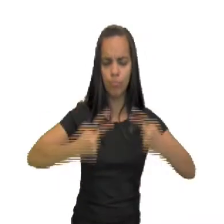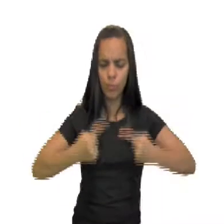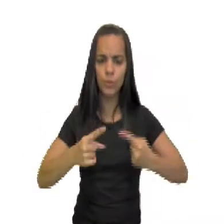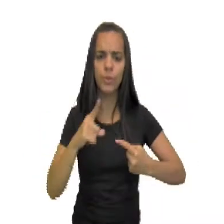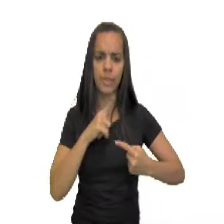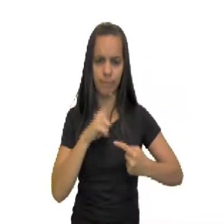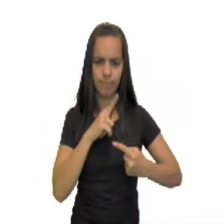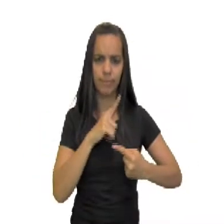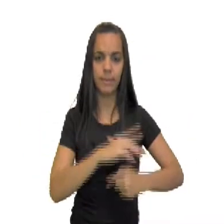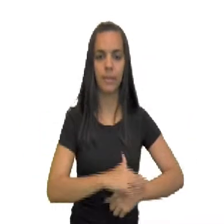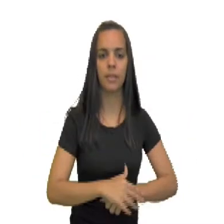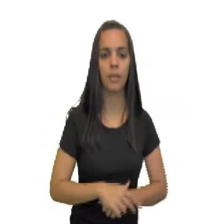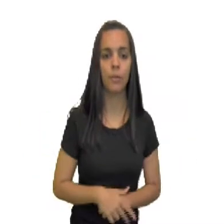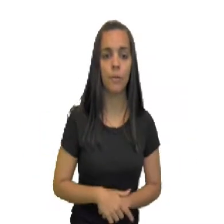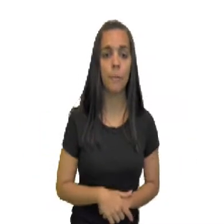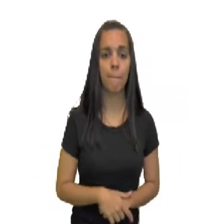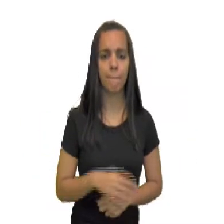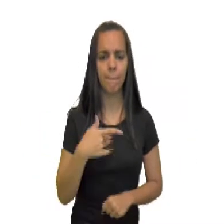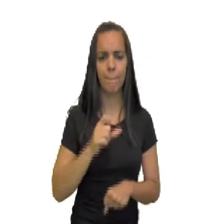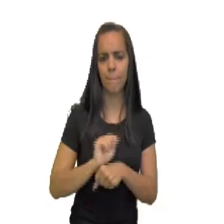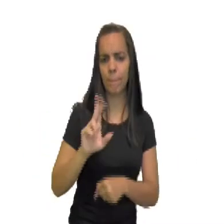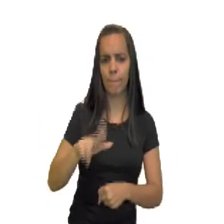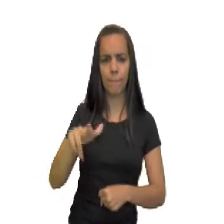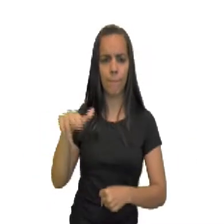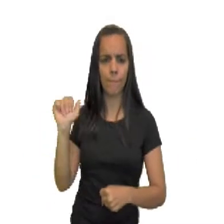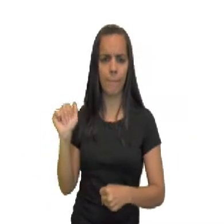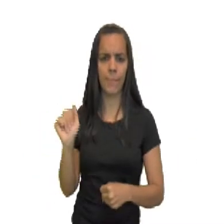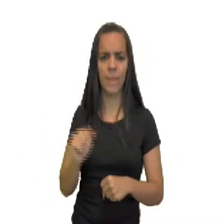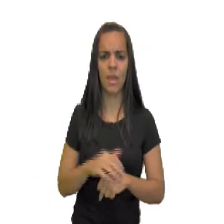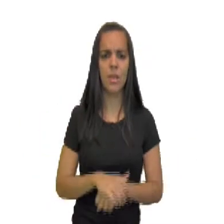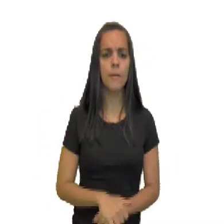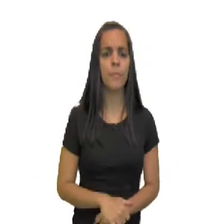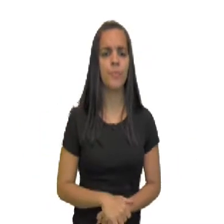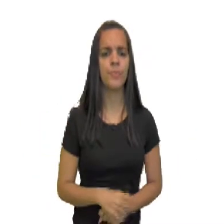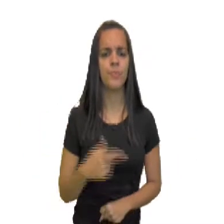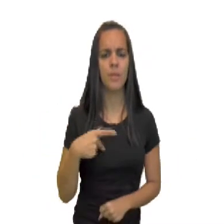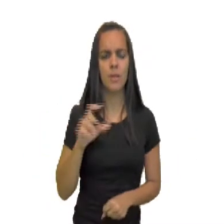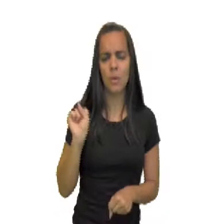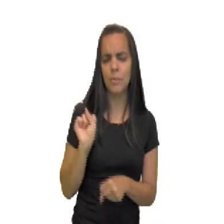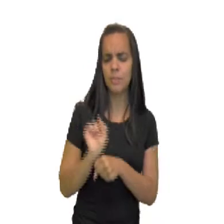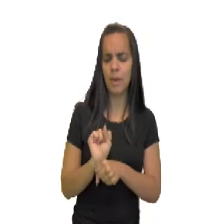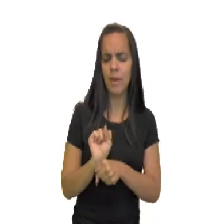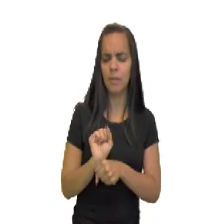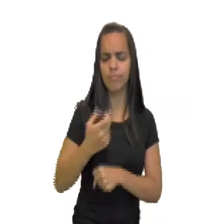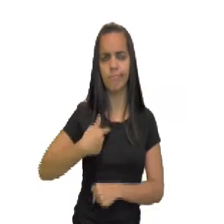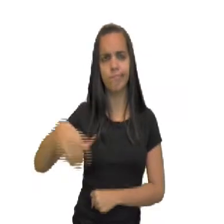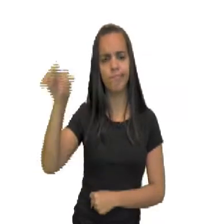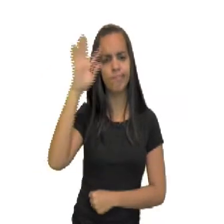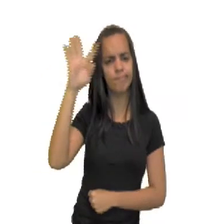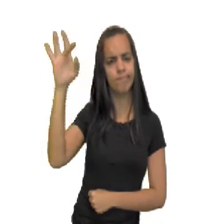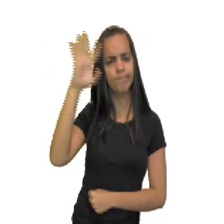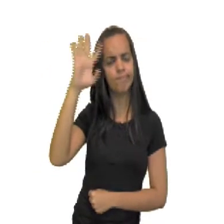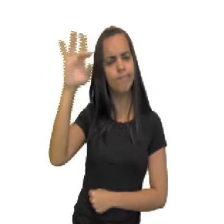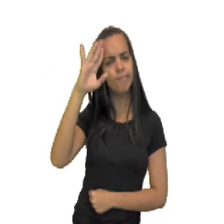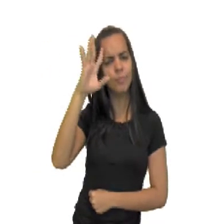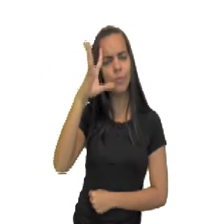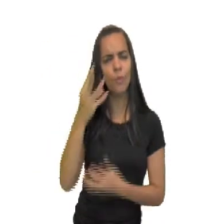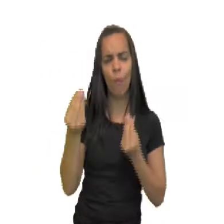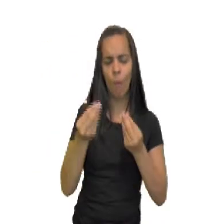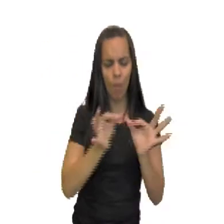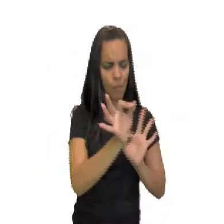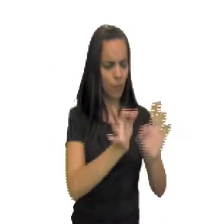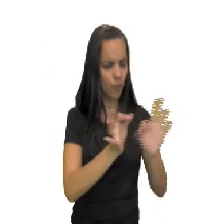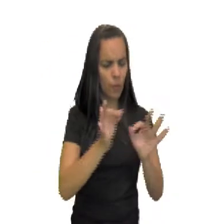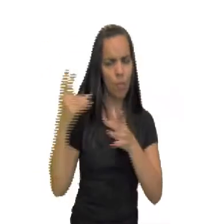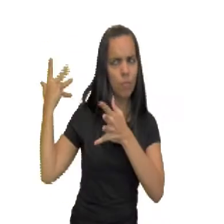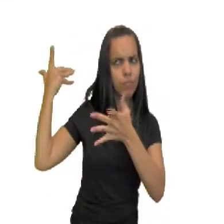hoje em dia. E esta questão por si só, quando paramos para pensar em todo o processo que nos